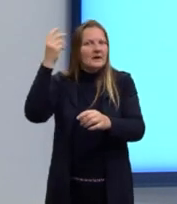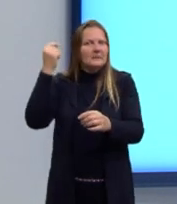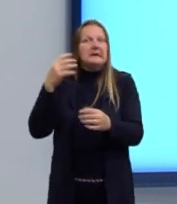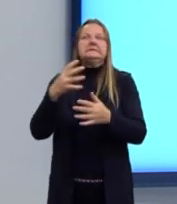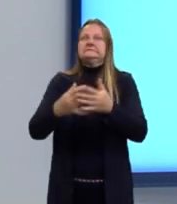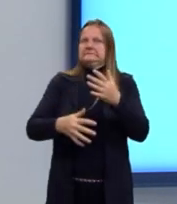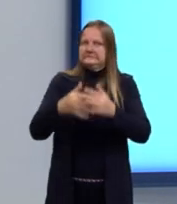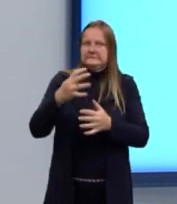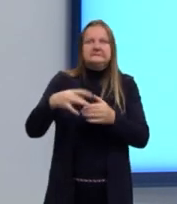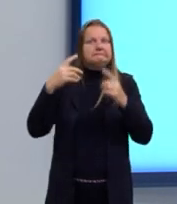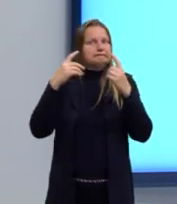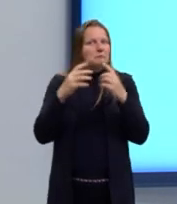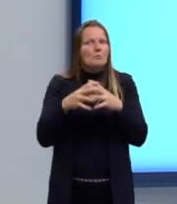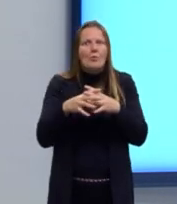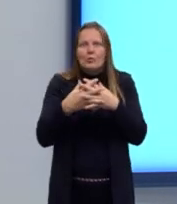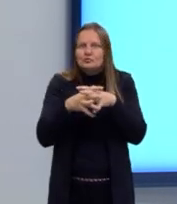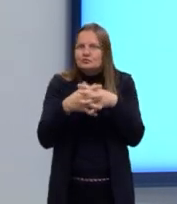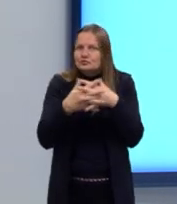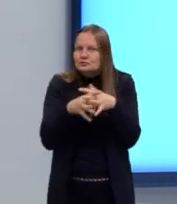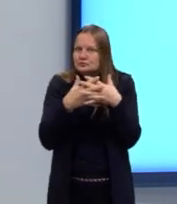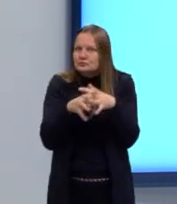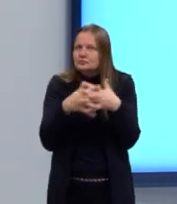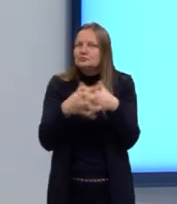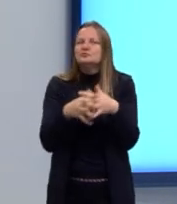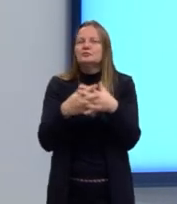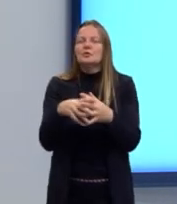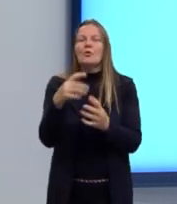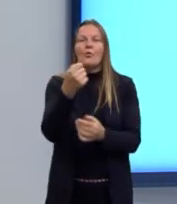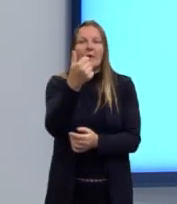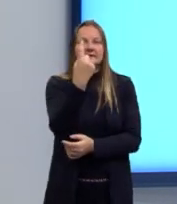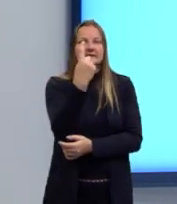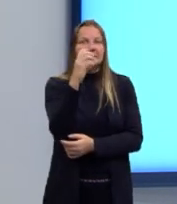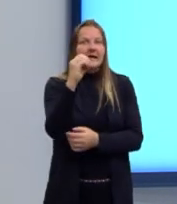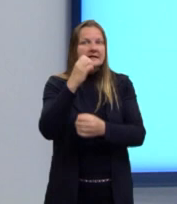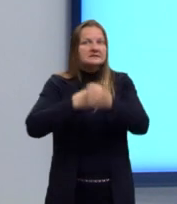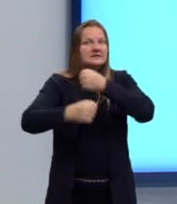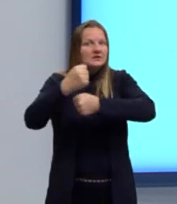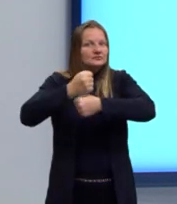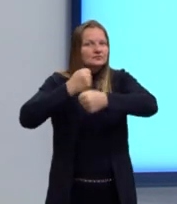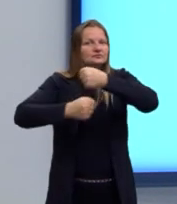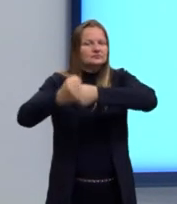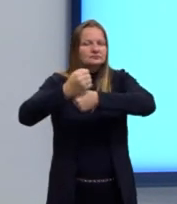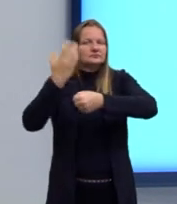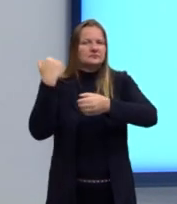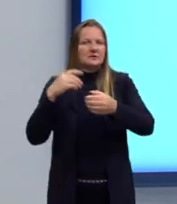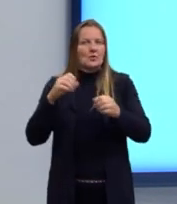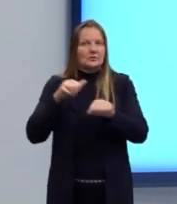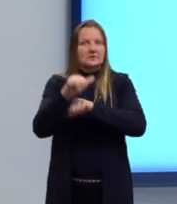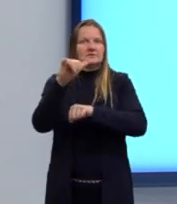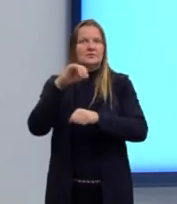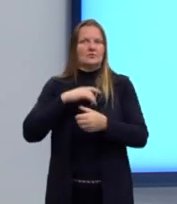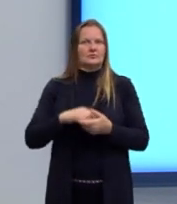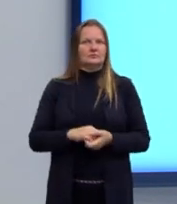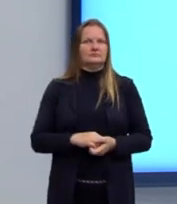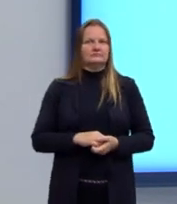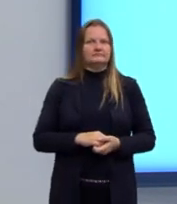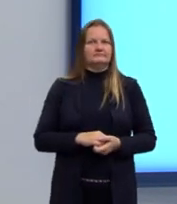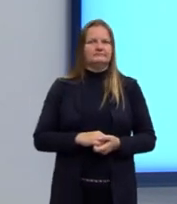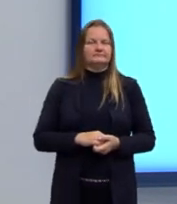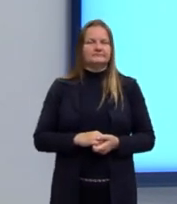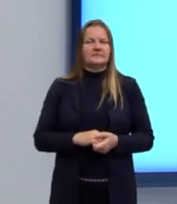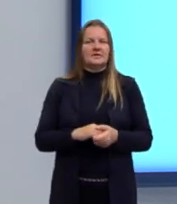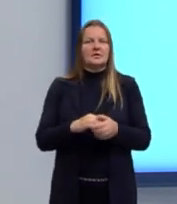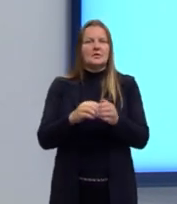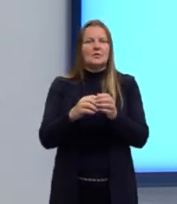gerou um burburinho muito grande se a gente pensar aí faz quase 10 anos desse acontecimento que estamos aí neste momento da